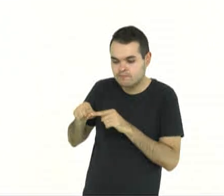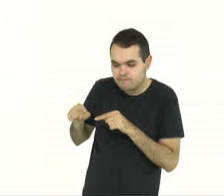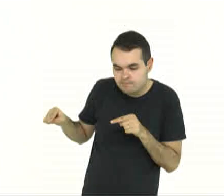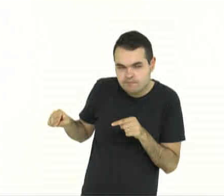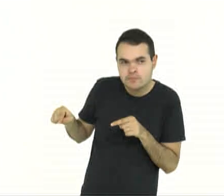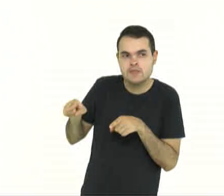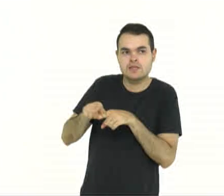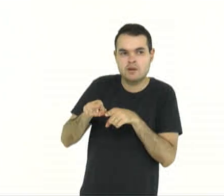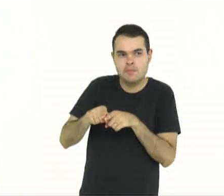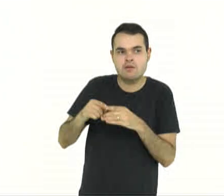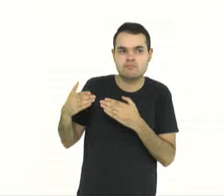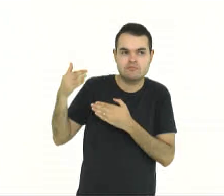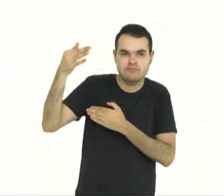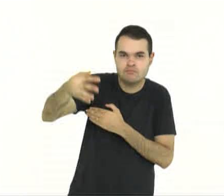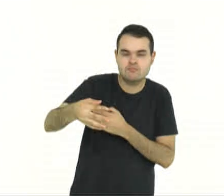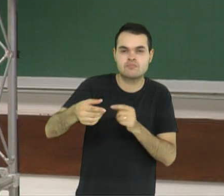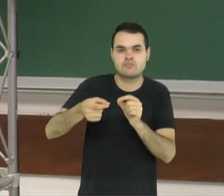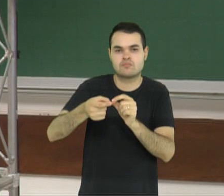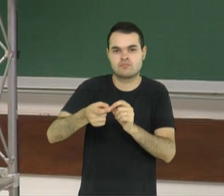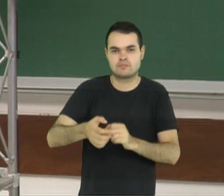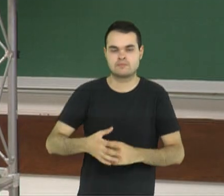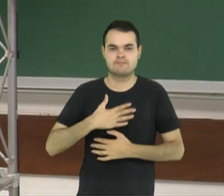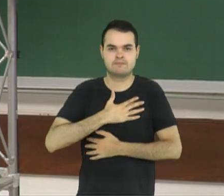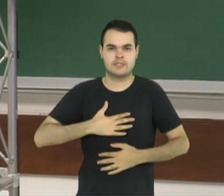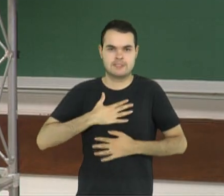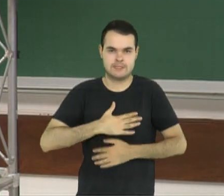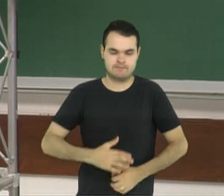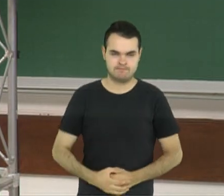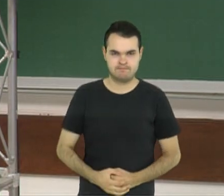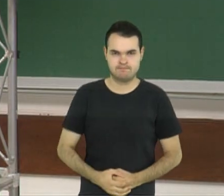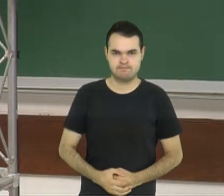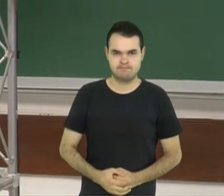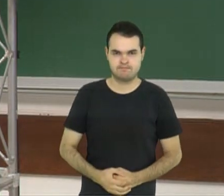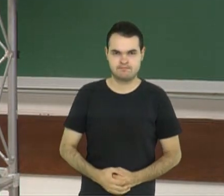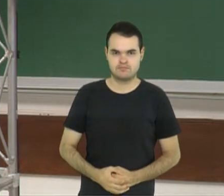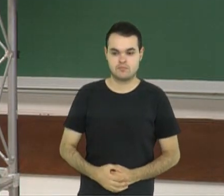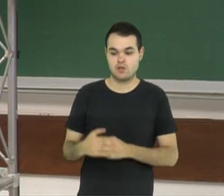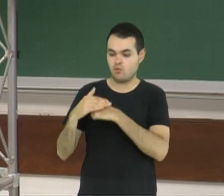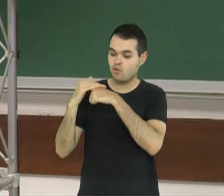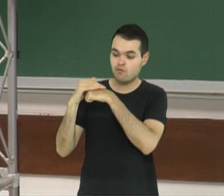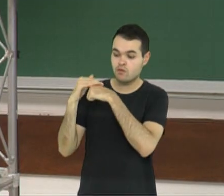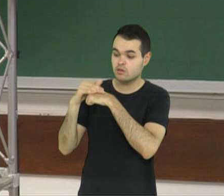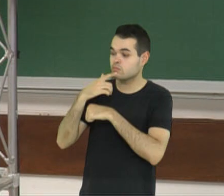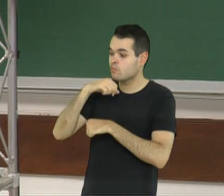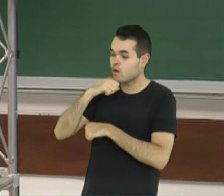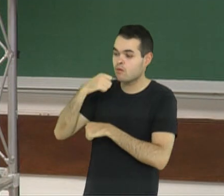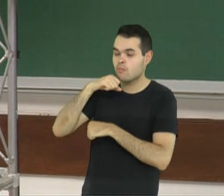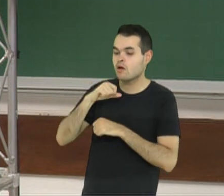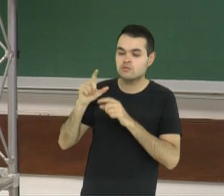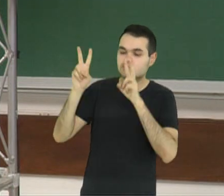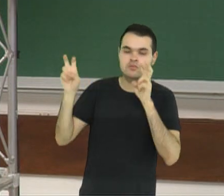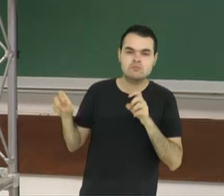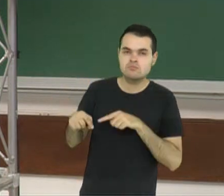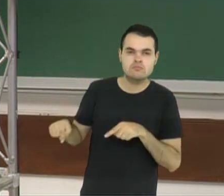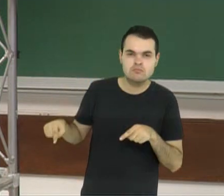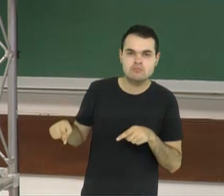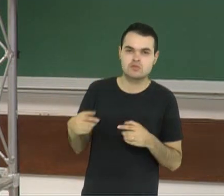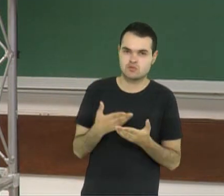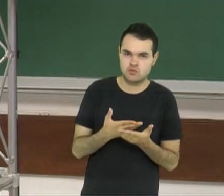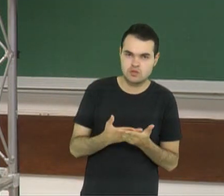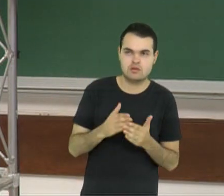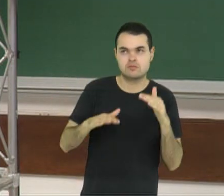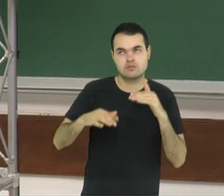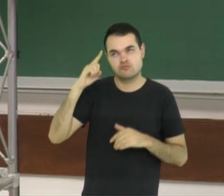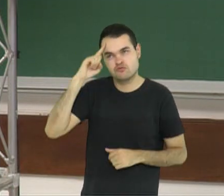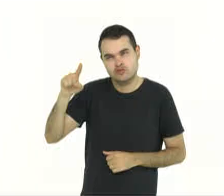sino também placer. Às vezes falo com meus pais sobre o que a estudar. Uns dias em fazer algo de